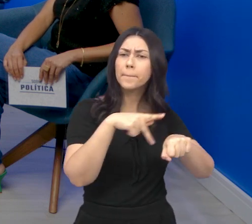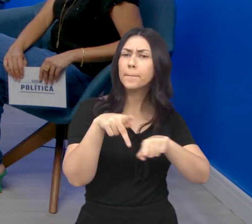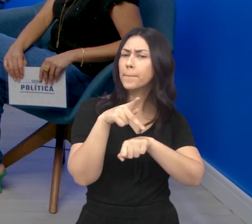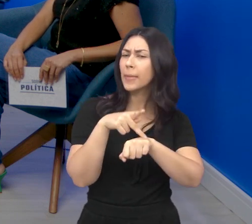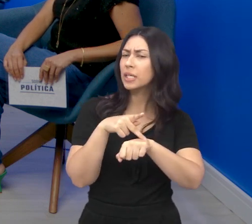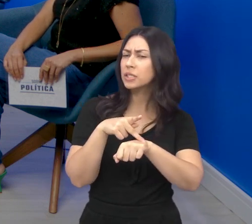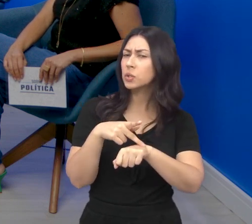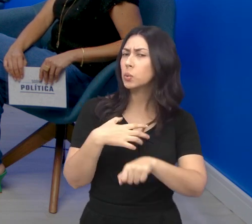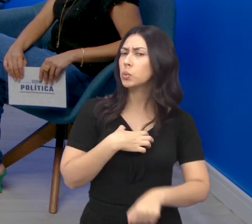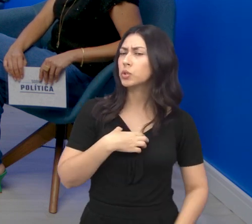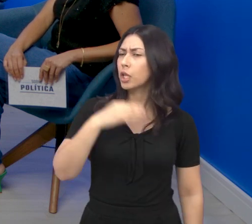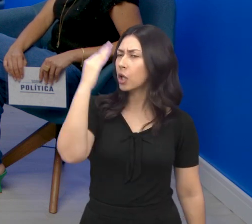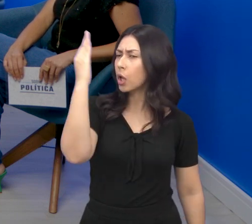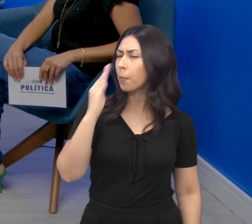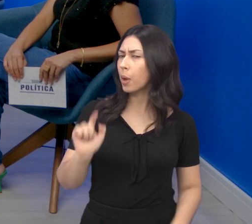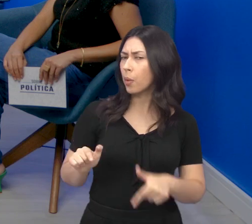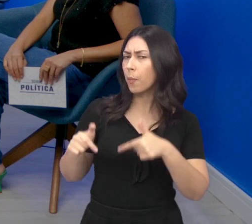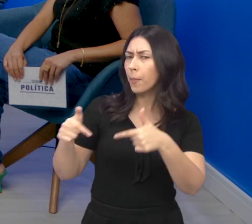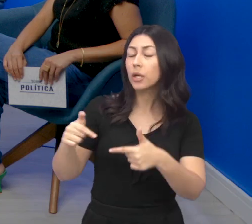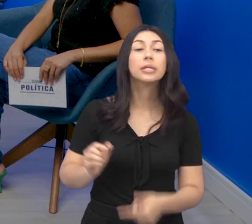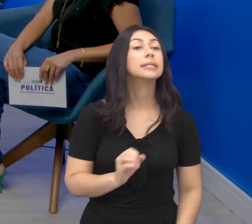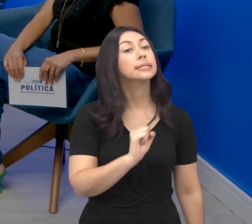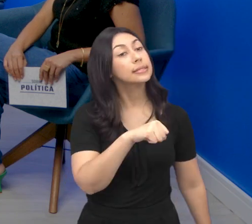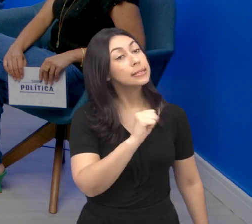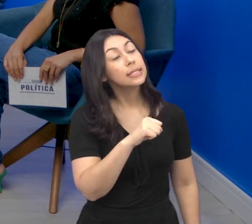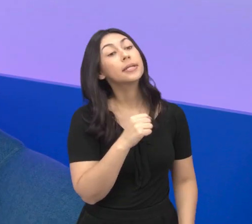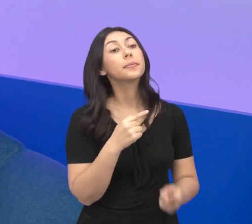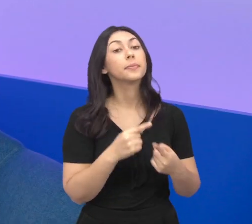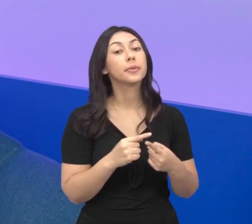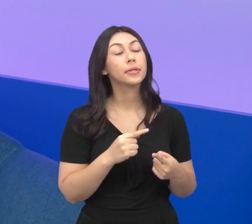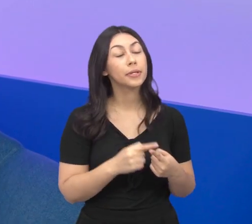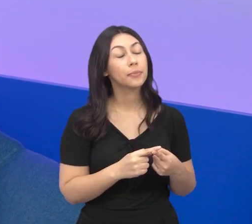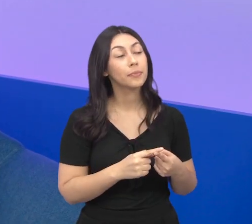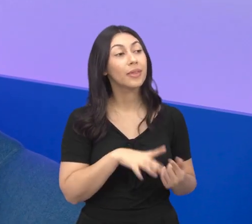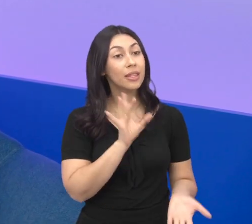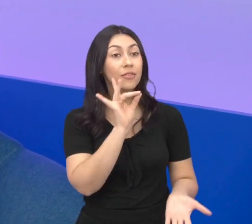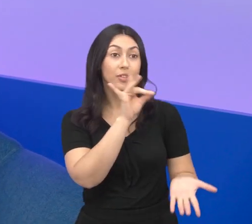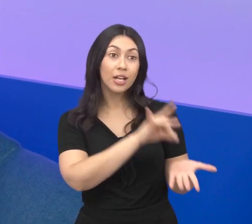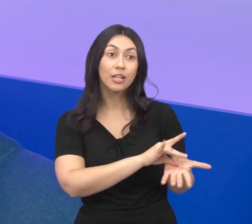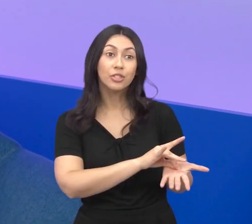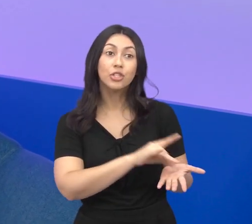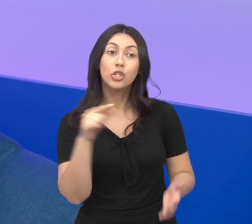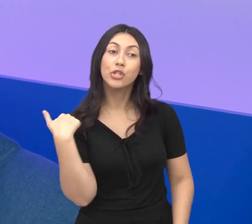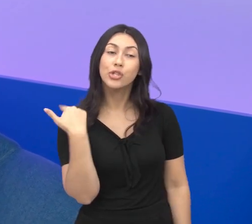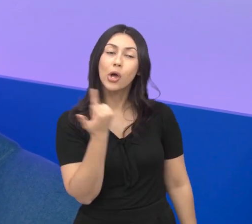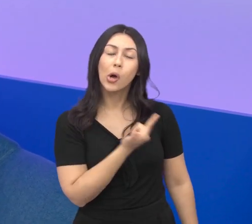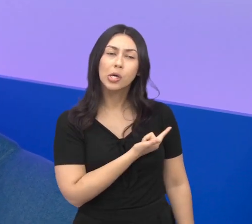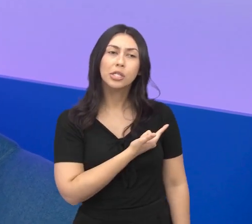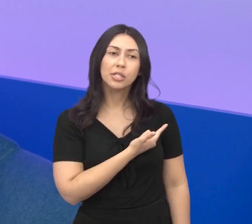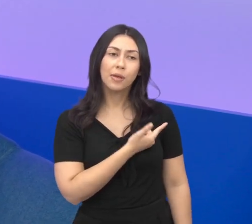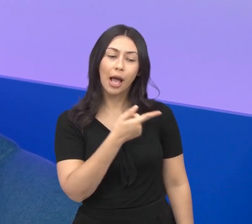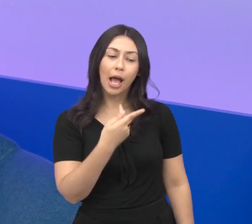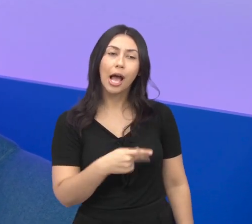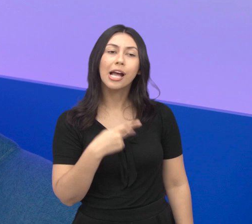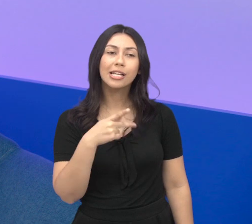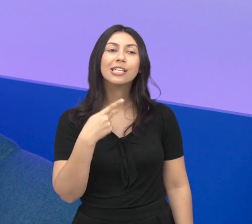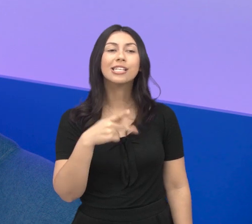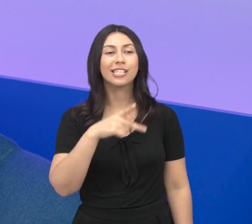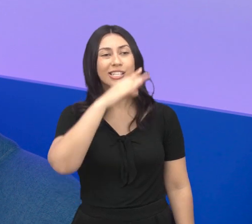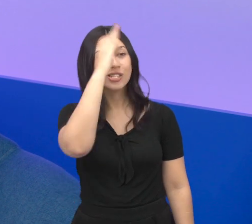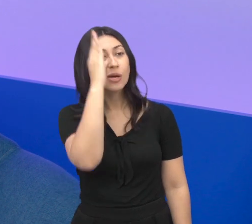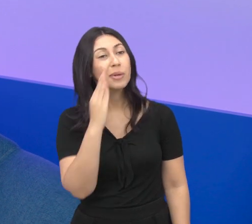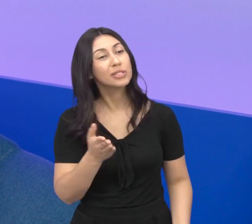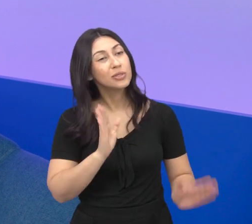do Brasil em relação à corrupção? Sim, porque na verdade nós já assinávamos alguns acordos em